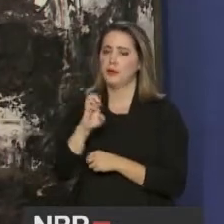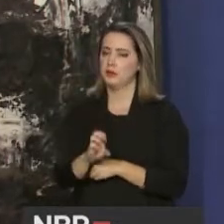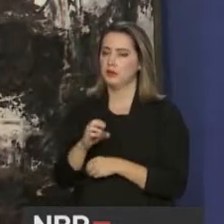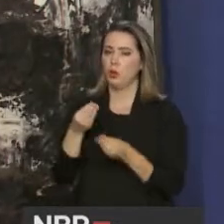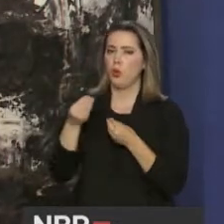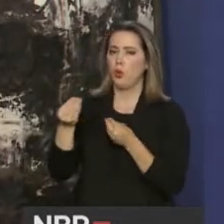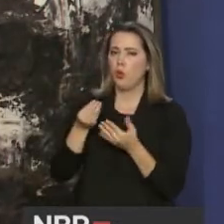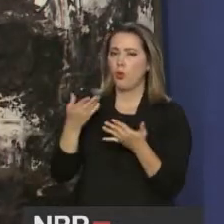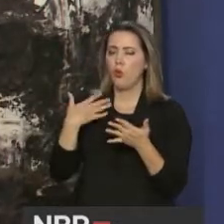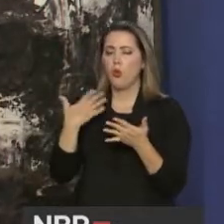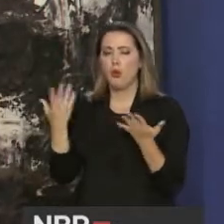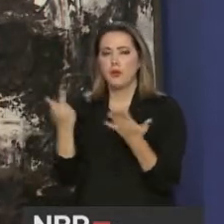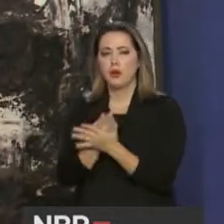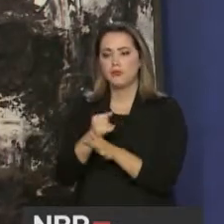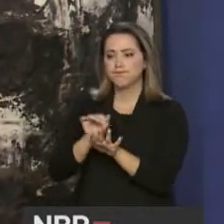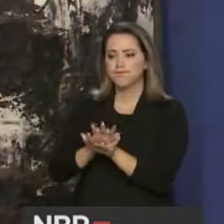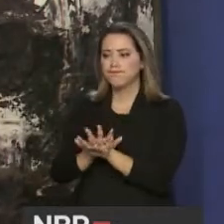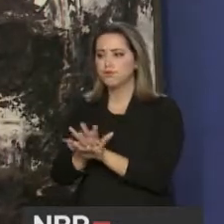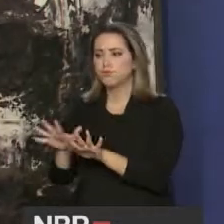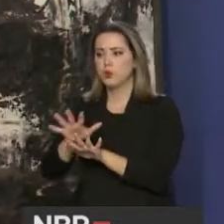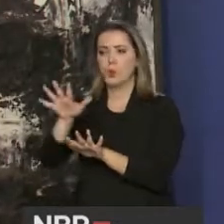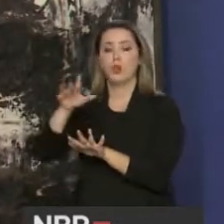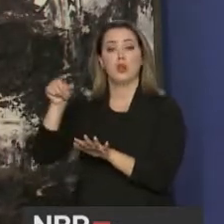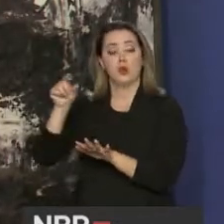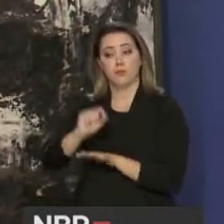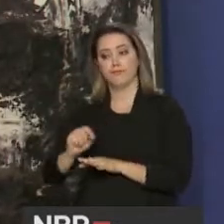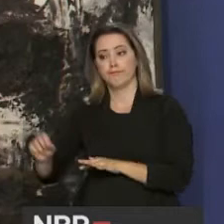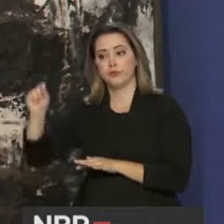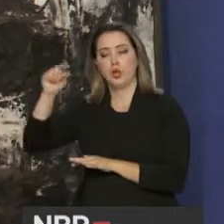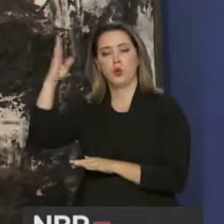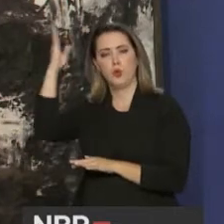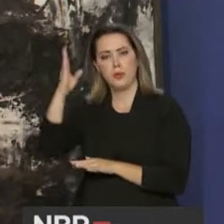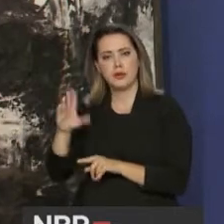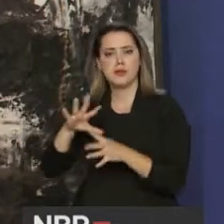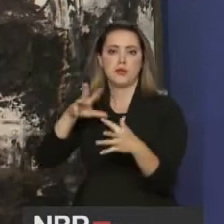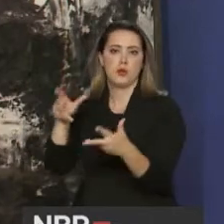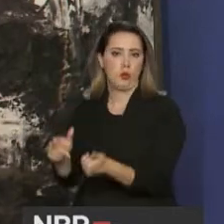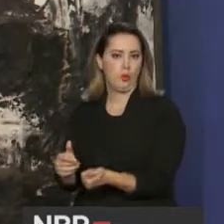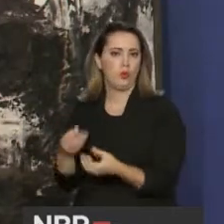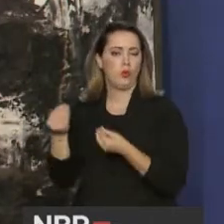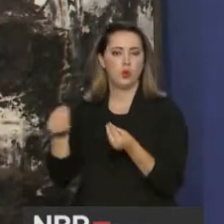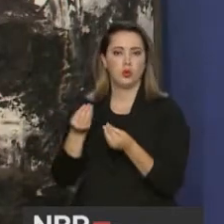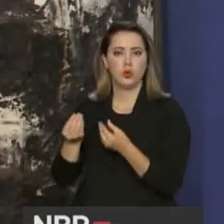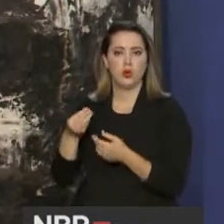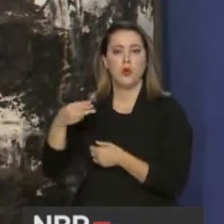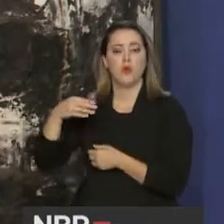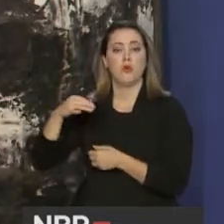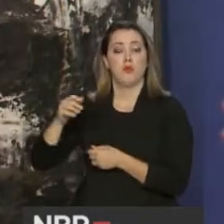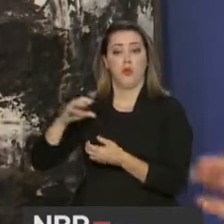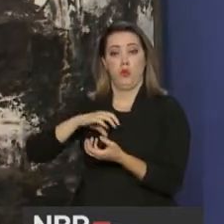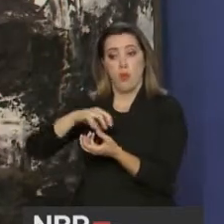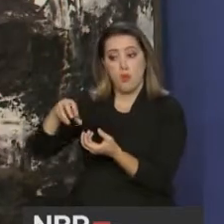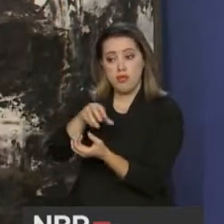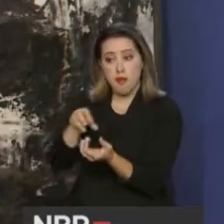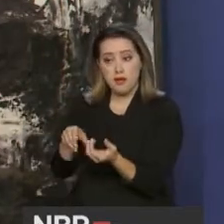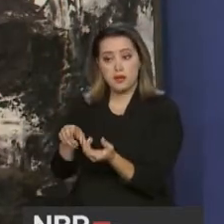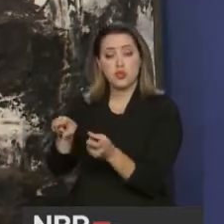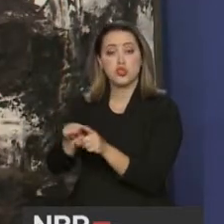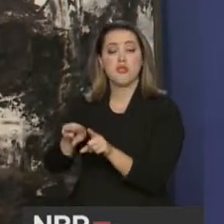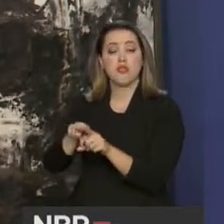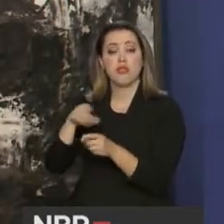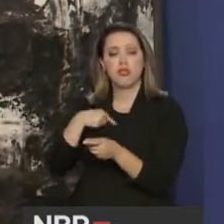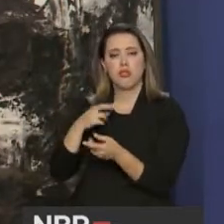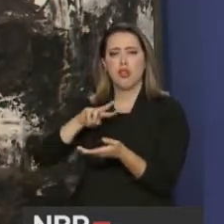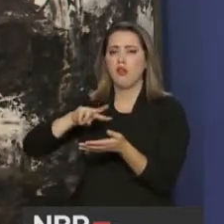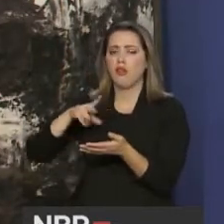a capilaridade, né, que ele tem tanto no Brasil quanto no exterior, né? O Itamaraty, então, tem representações em